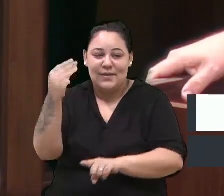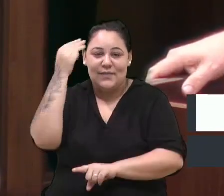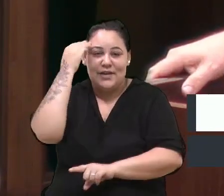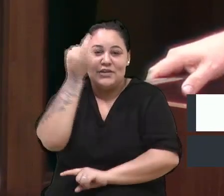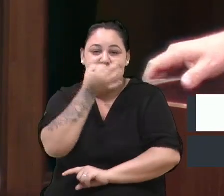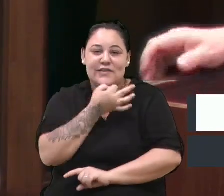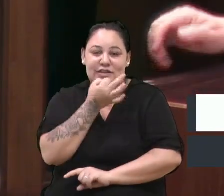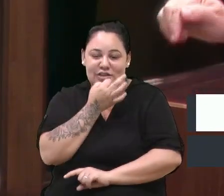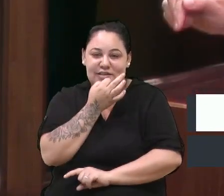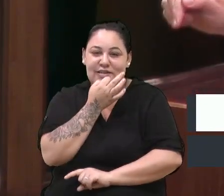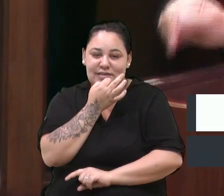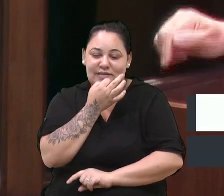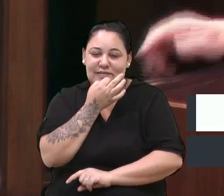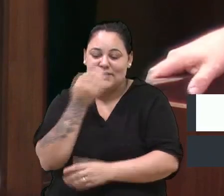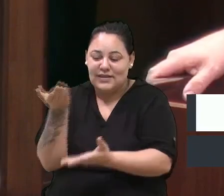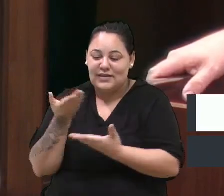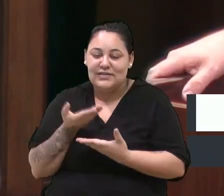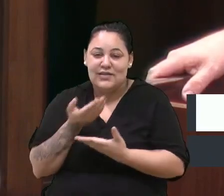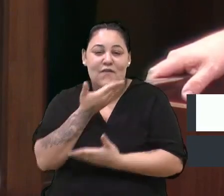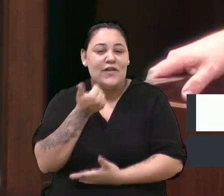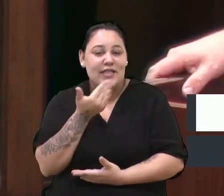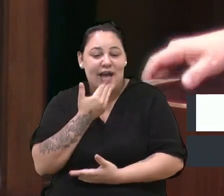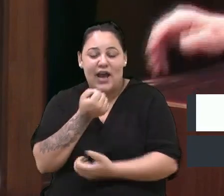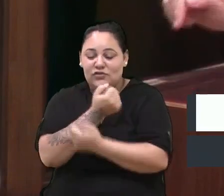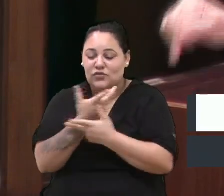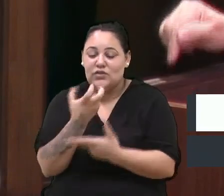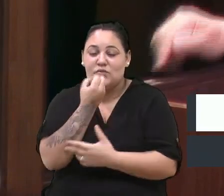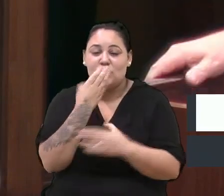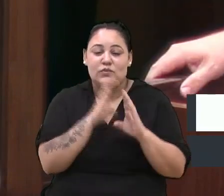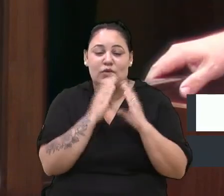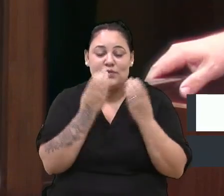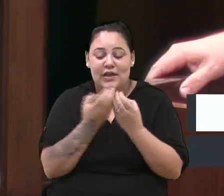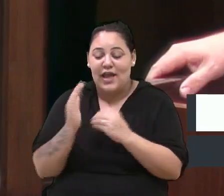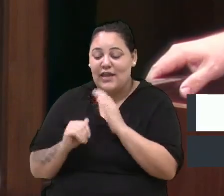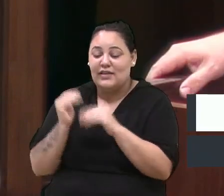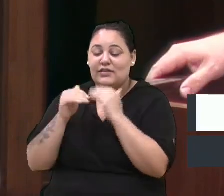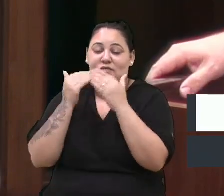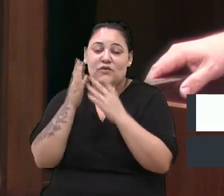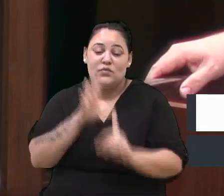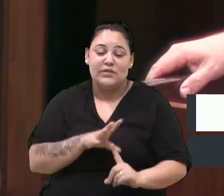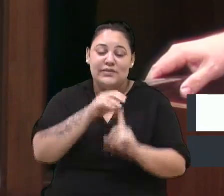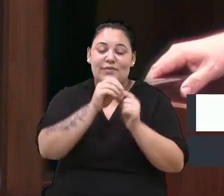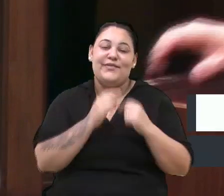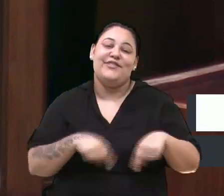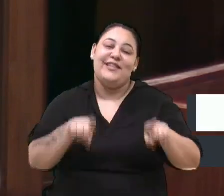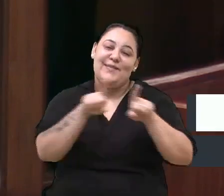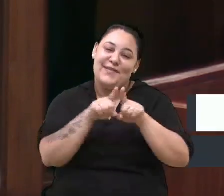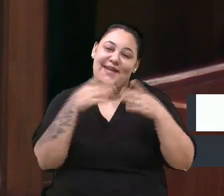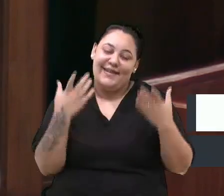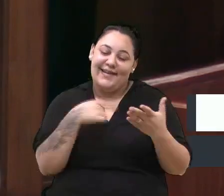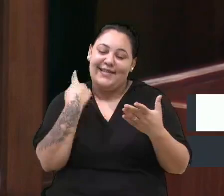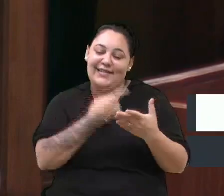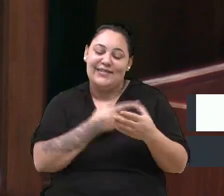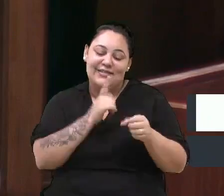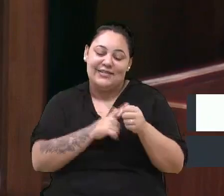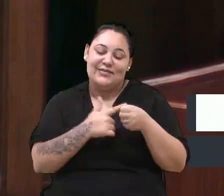Sul, né, trazendo benefícios para a nossa comunidade e desenvolvendo, principalmente, né, a nossa cidade, a nossa